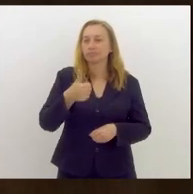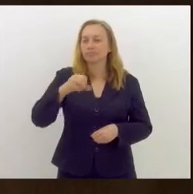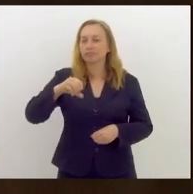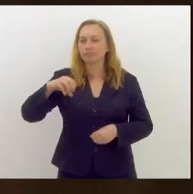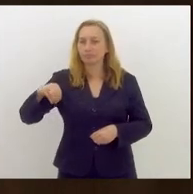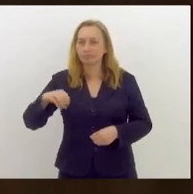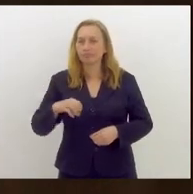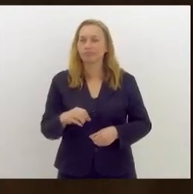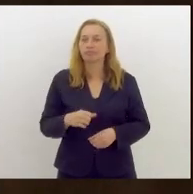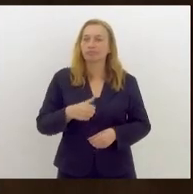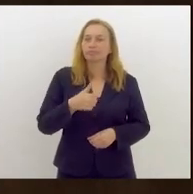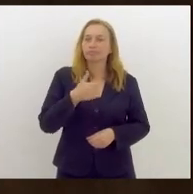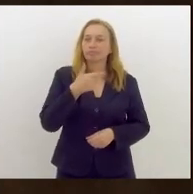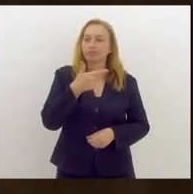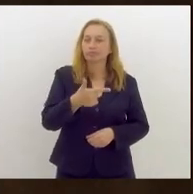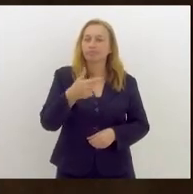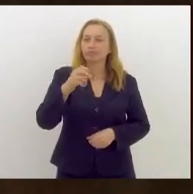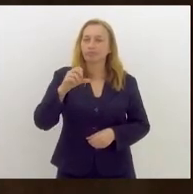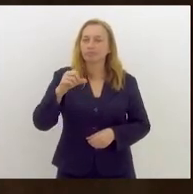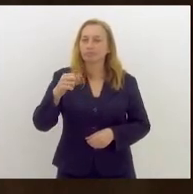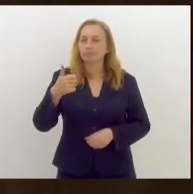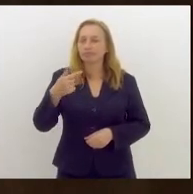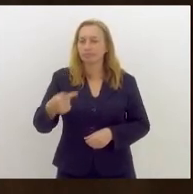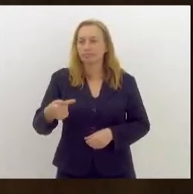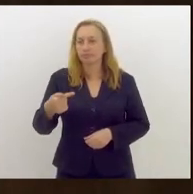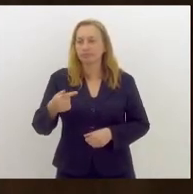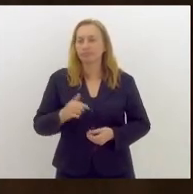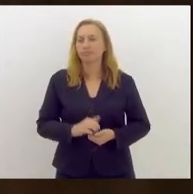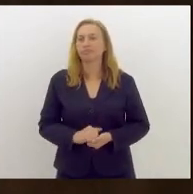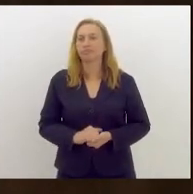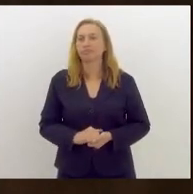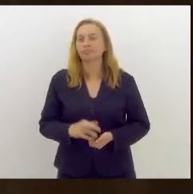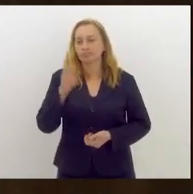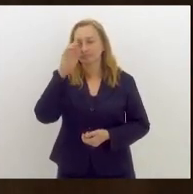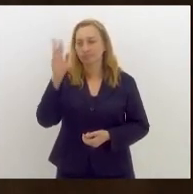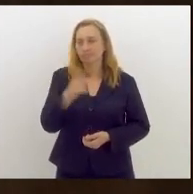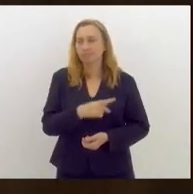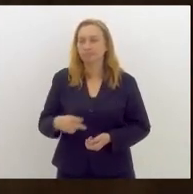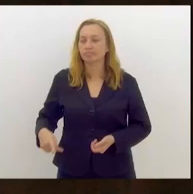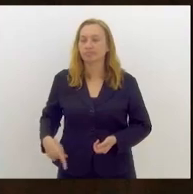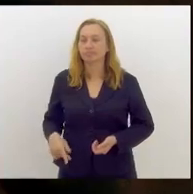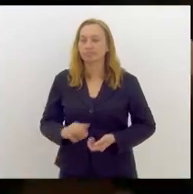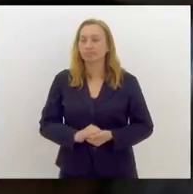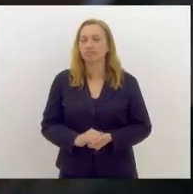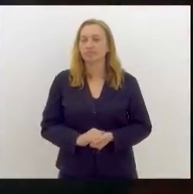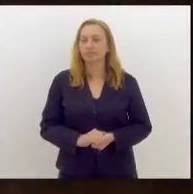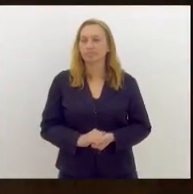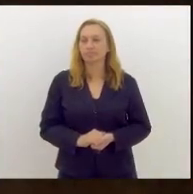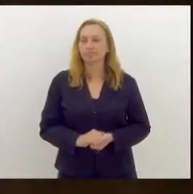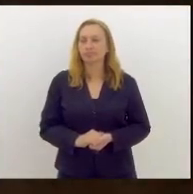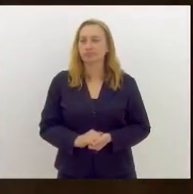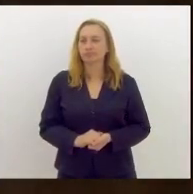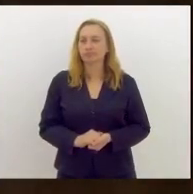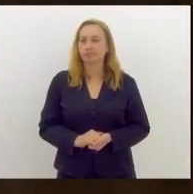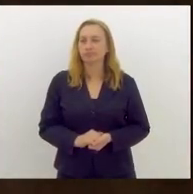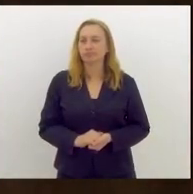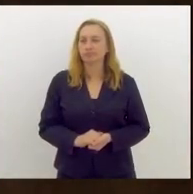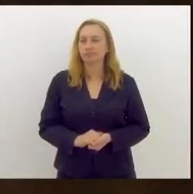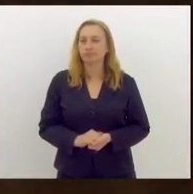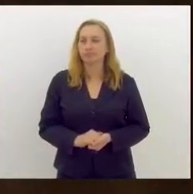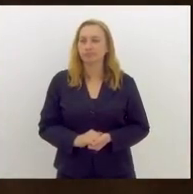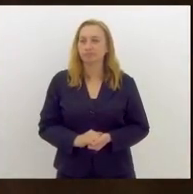de 2017 senhor presidente o parecer